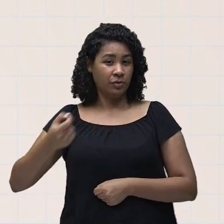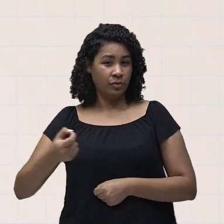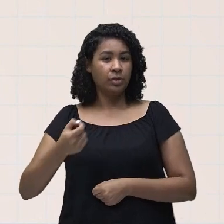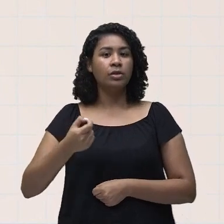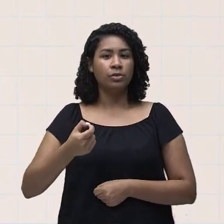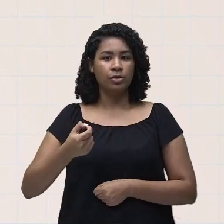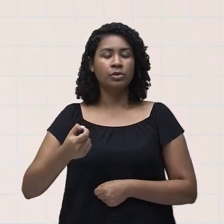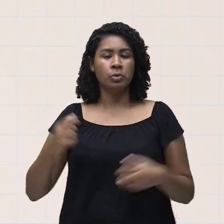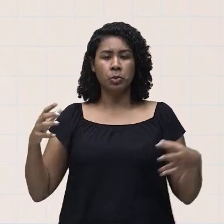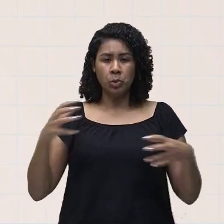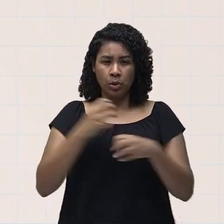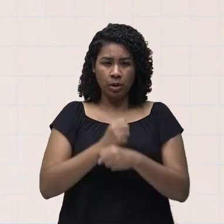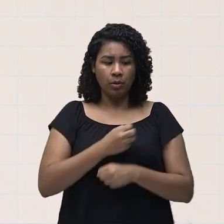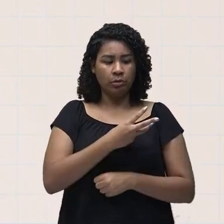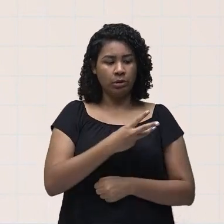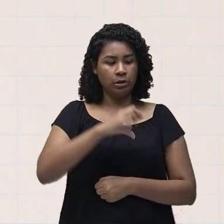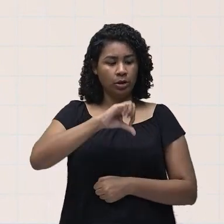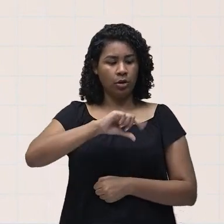será reduzida em